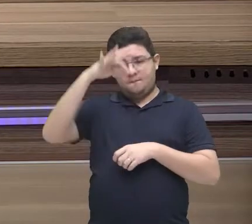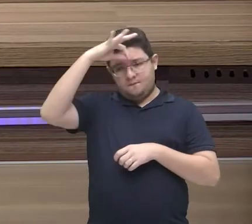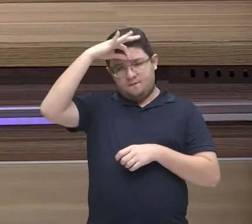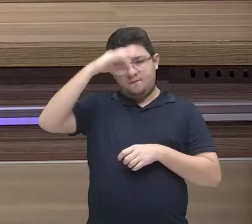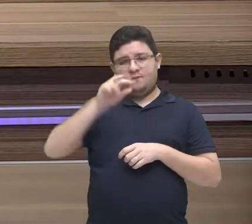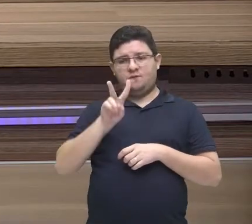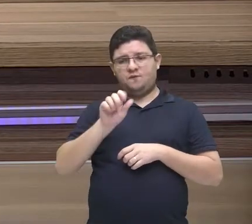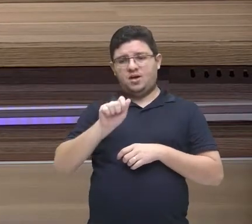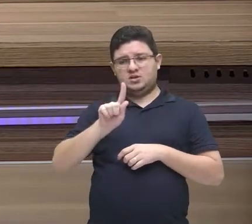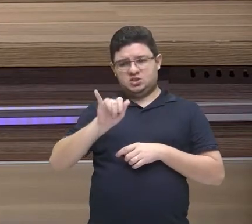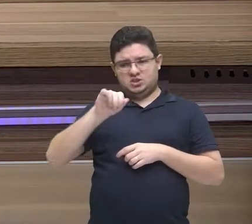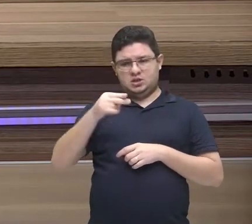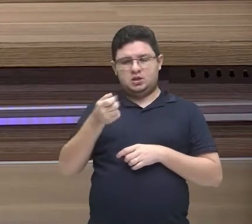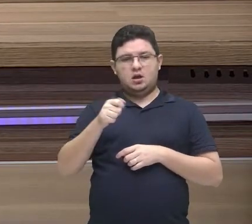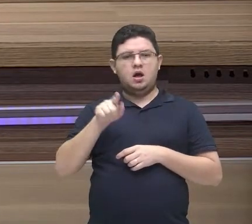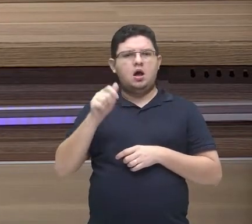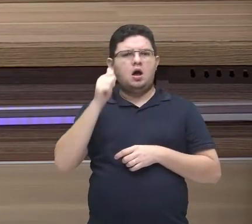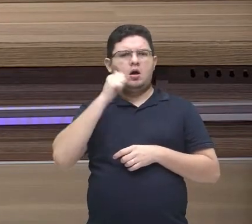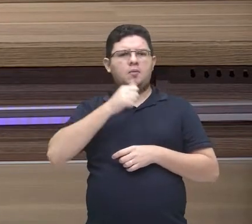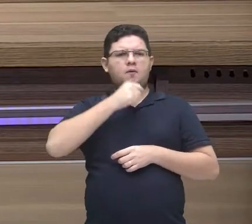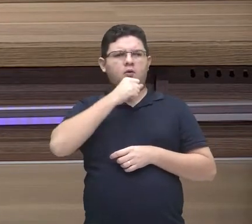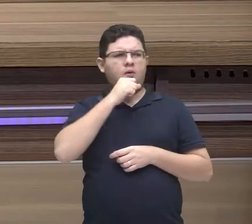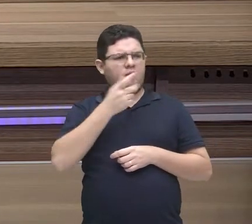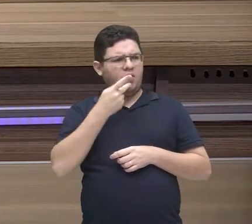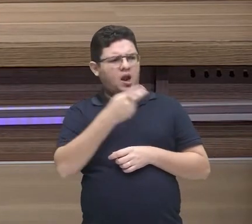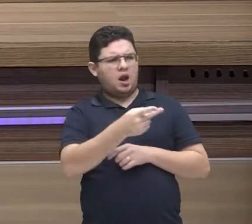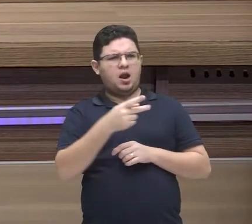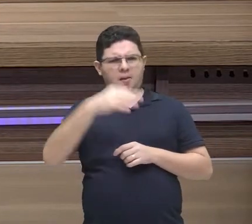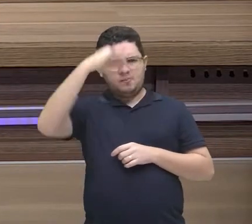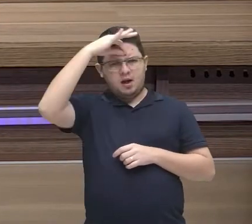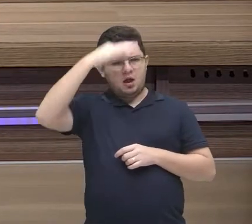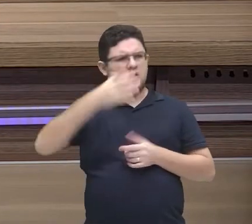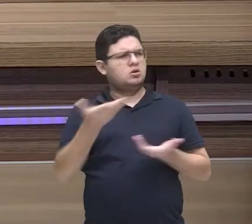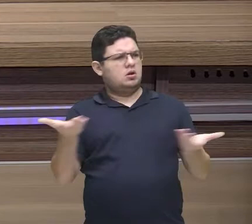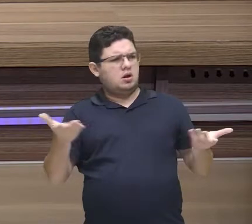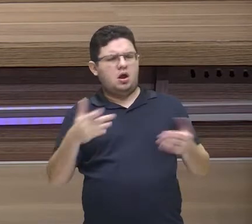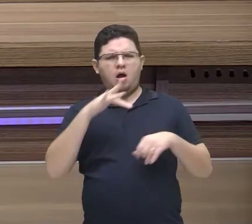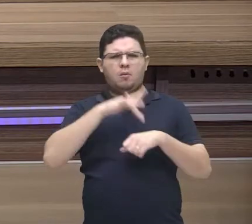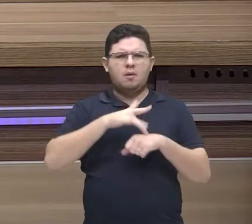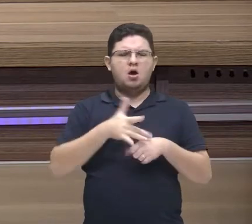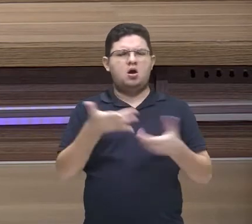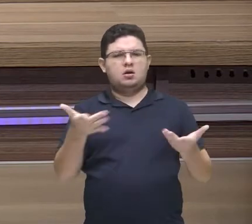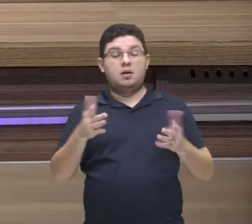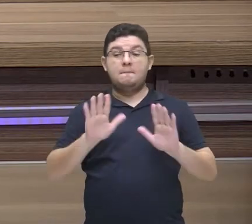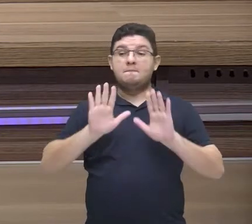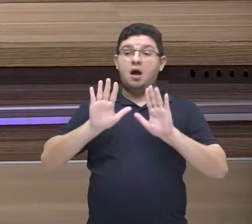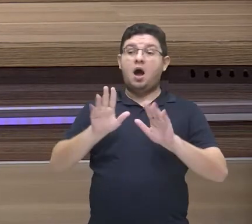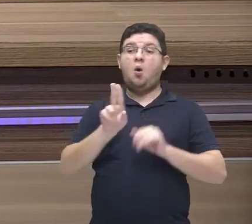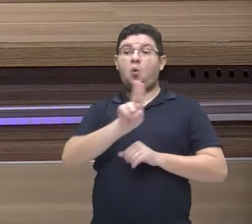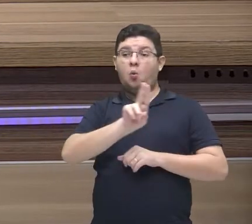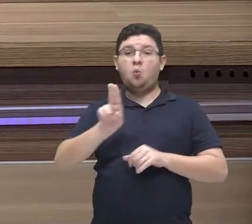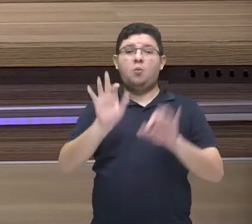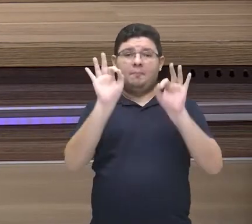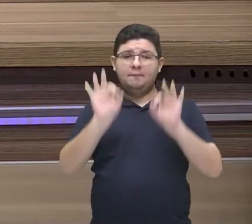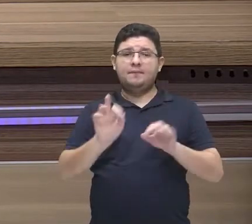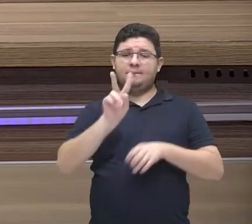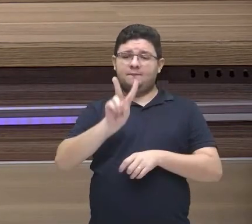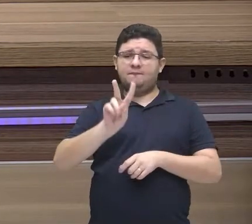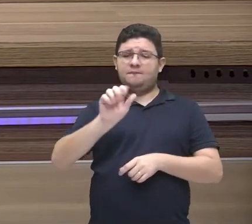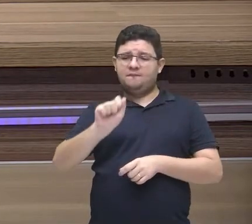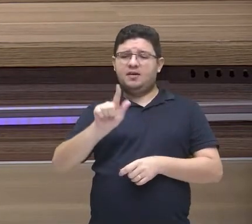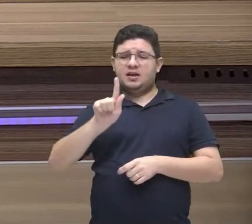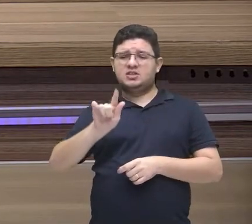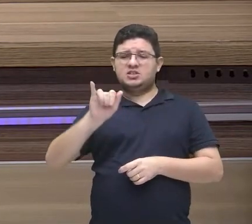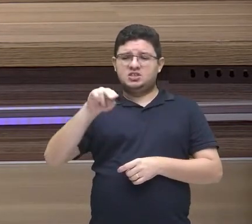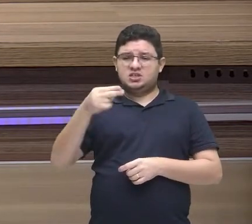ela acha que a filha é um bebê porque tem 12 anos, né? Eu digo, mas minha senhora, o nome técnico é vagina. A senhora pode chamar